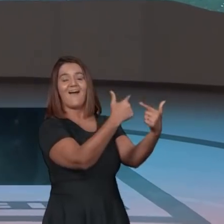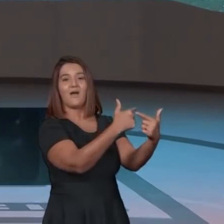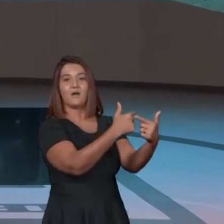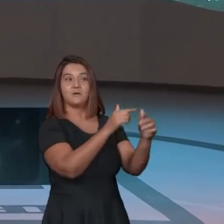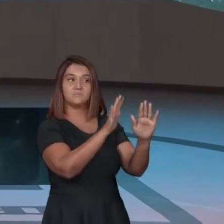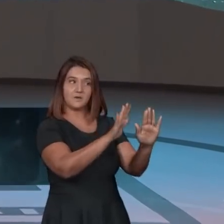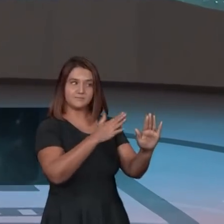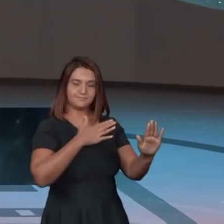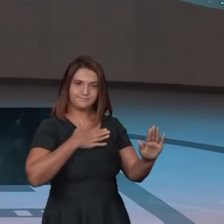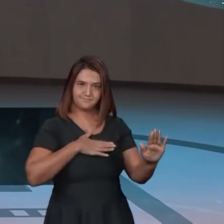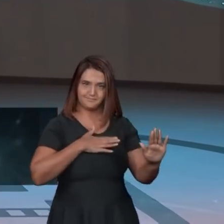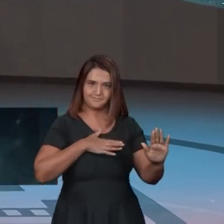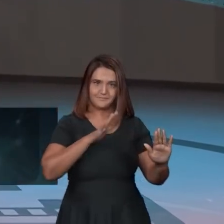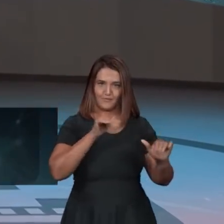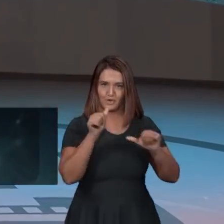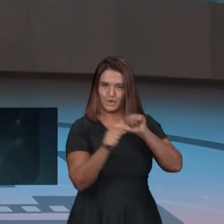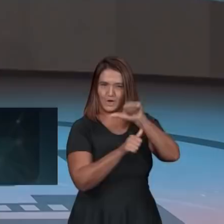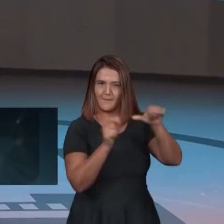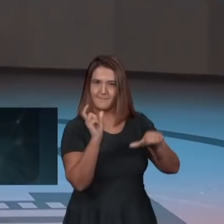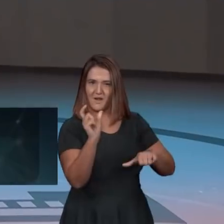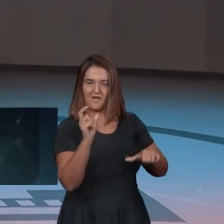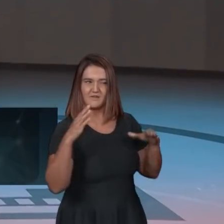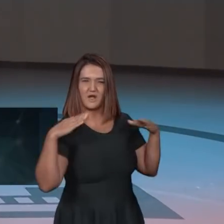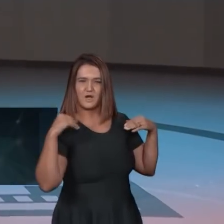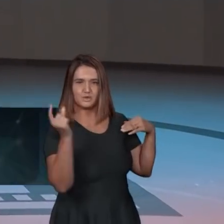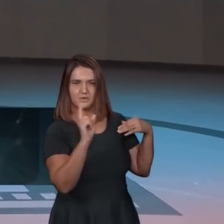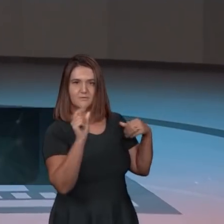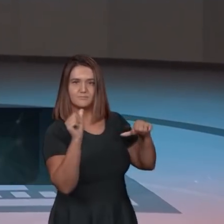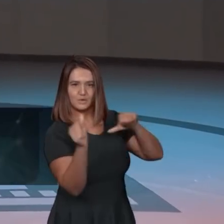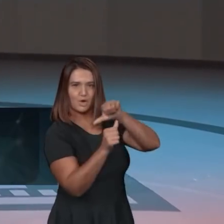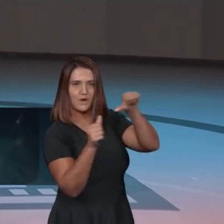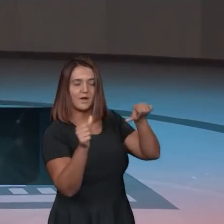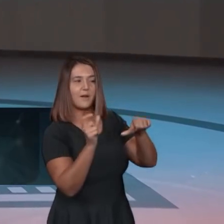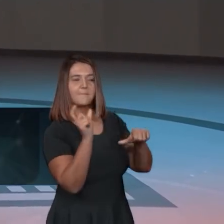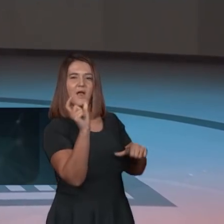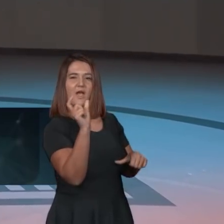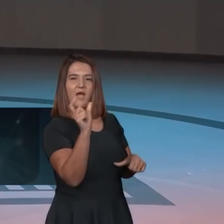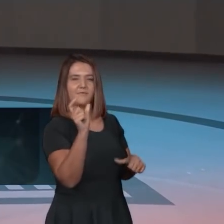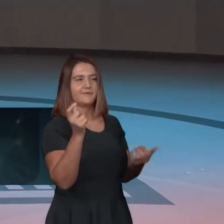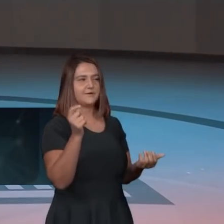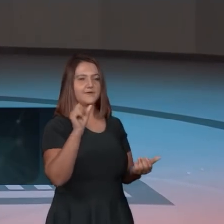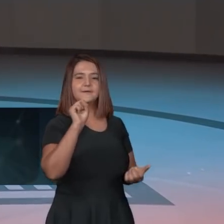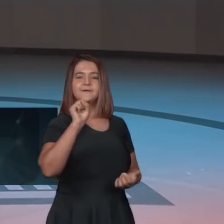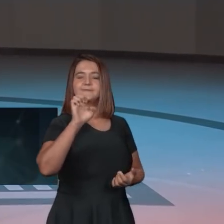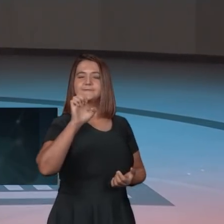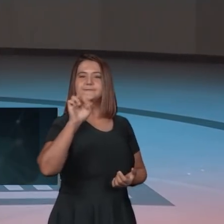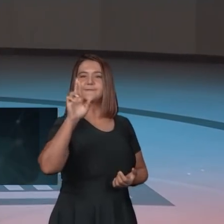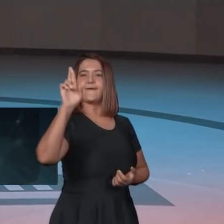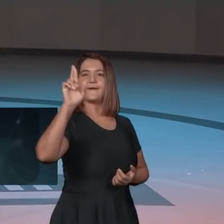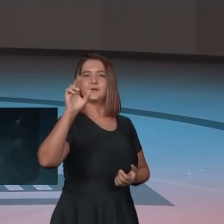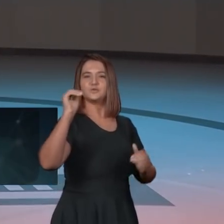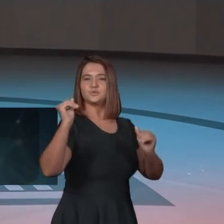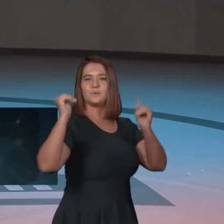por civilizações interplanetárias e trocar a palavra transgressão por